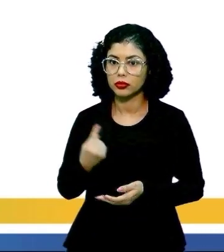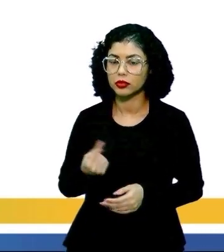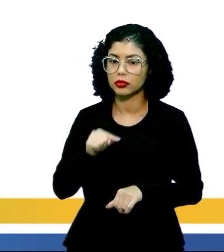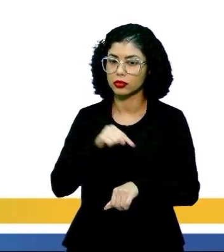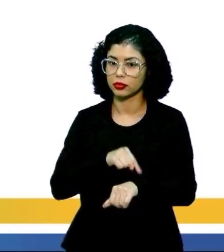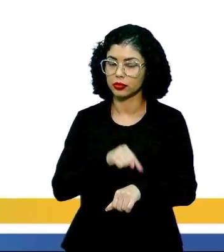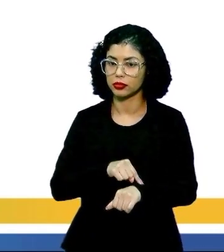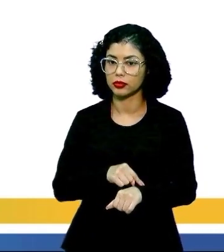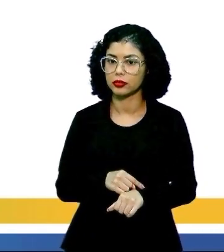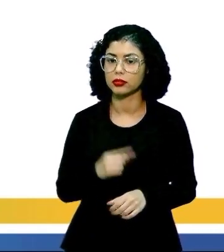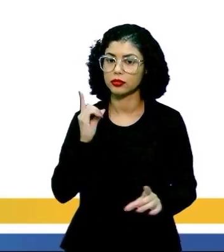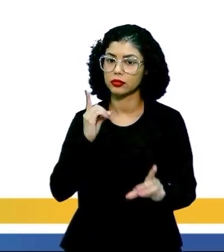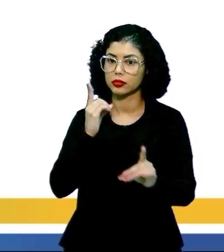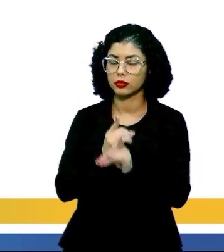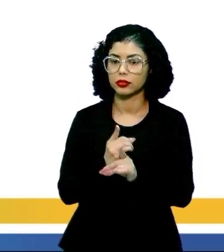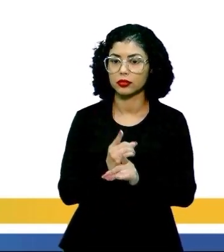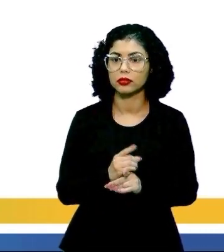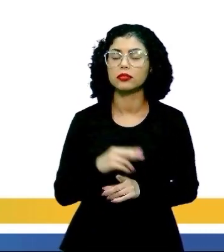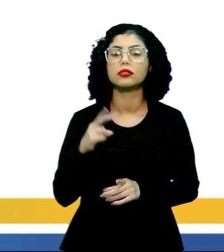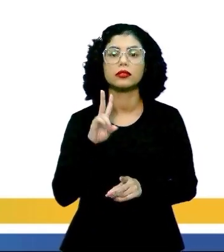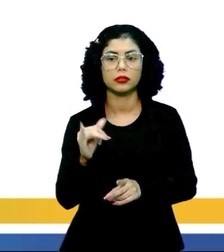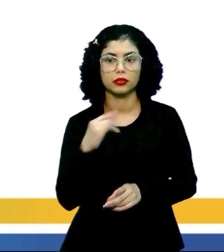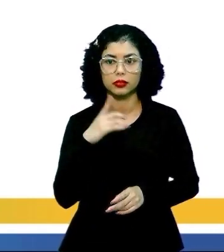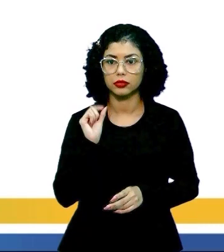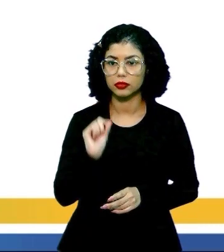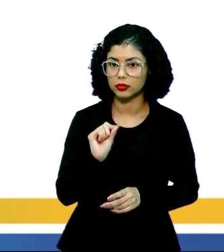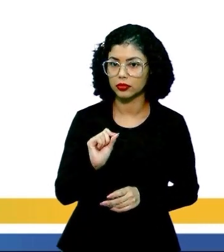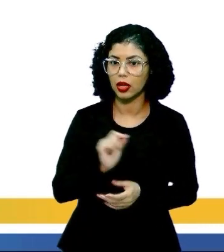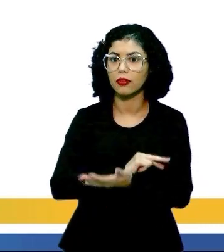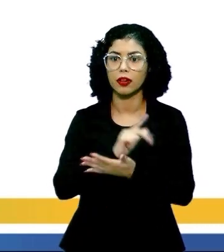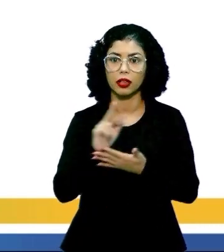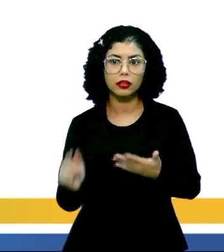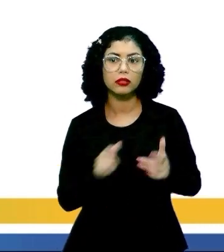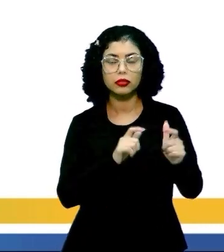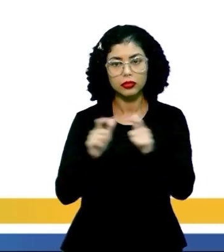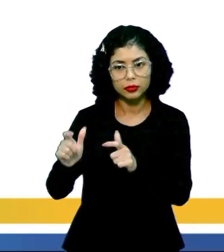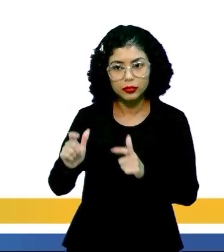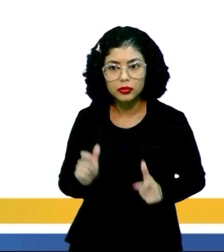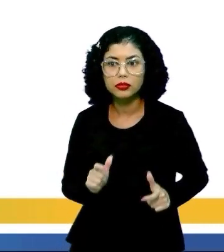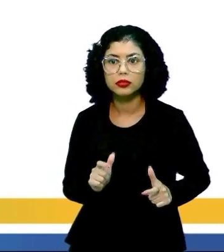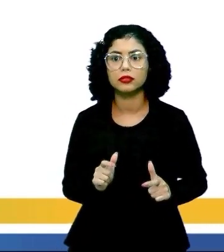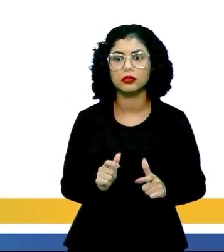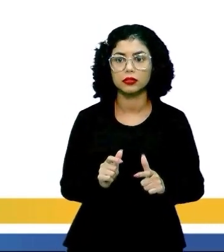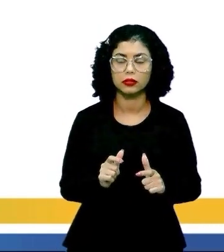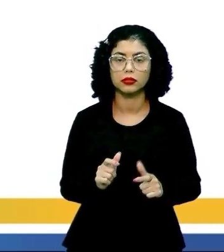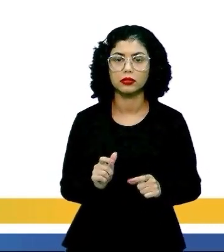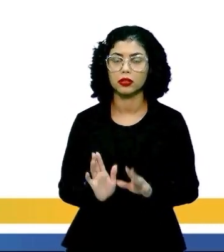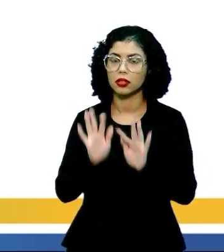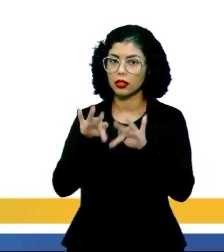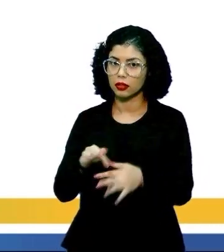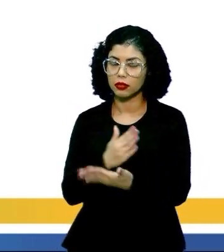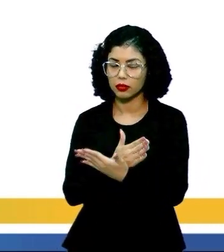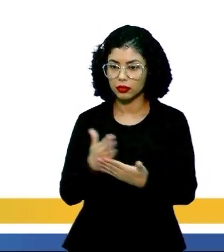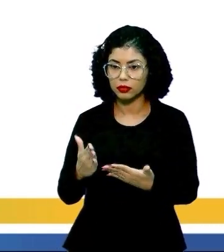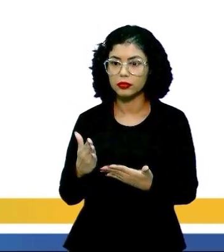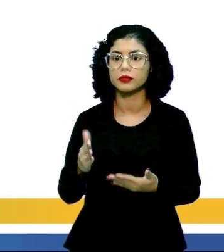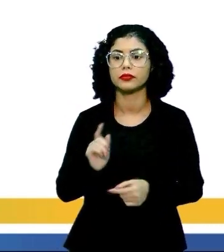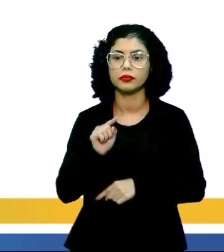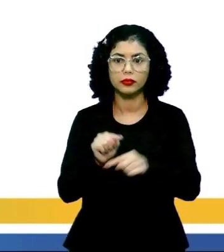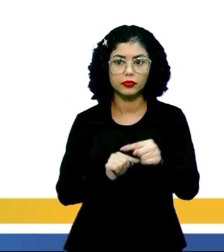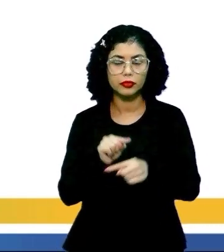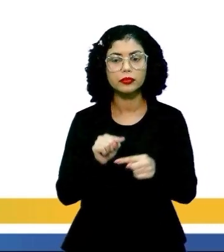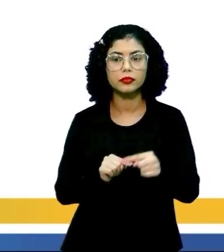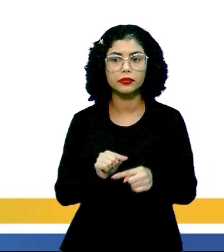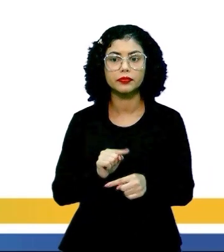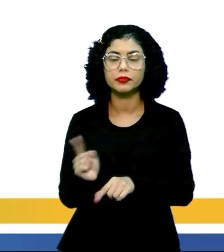tempo já que é o que queremos encontrar a gente vai pegar essa variação de espço que é o espaço final menos espaço Inicial e dividir